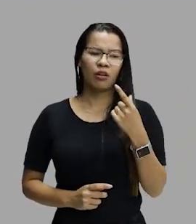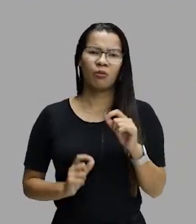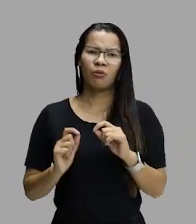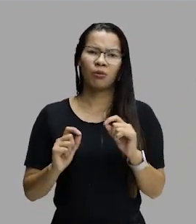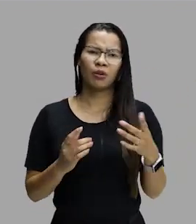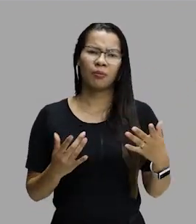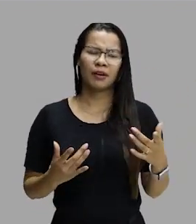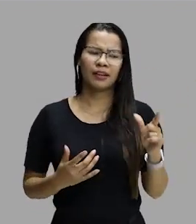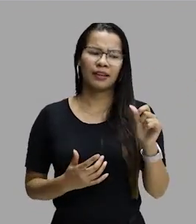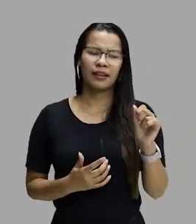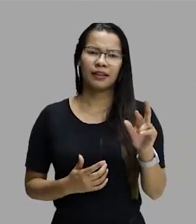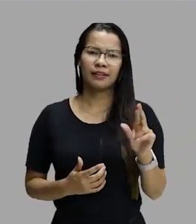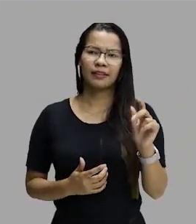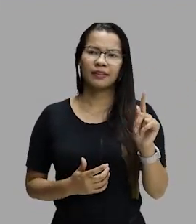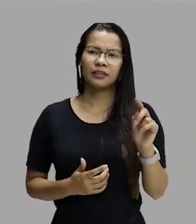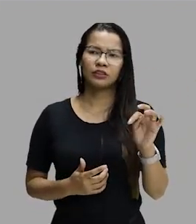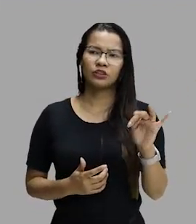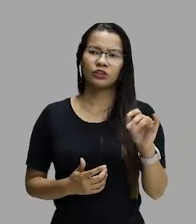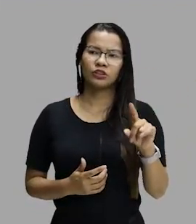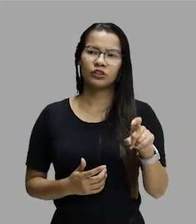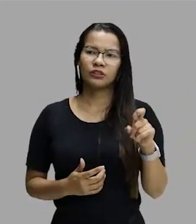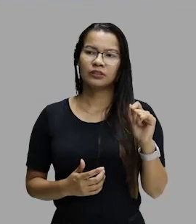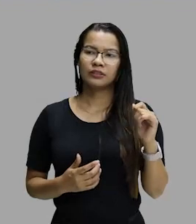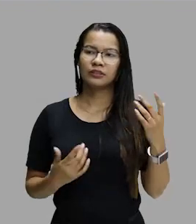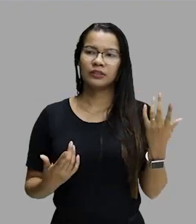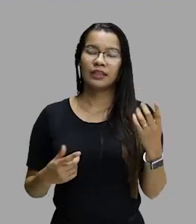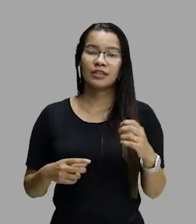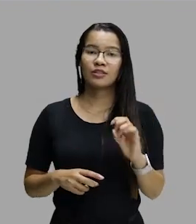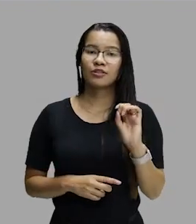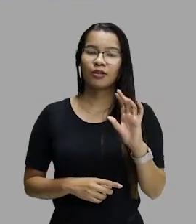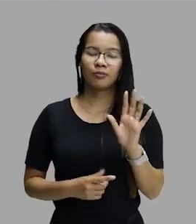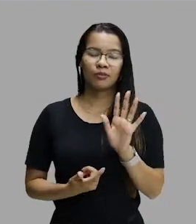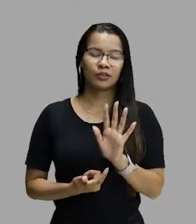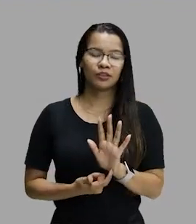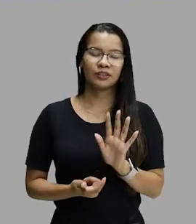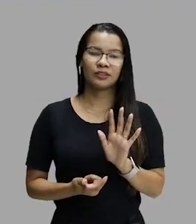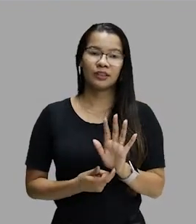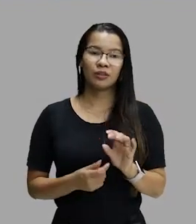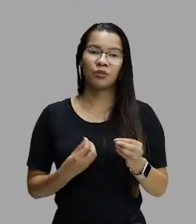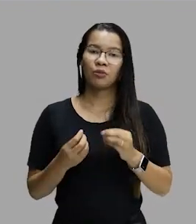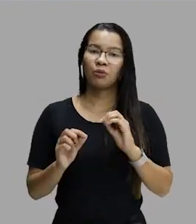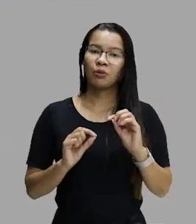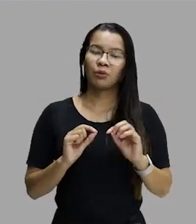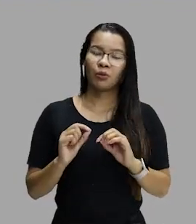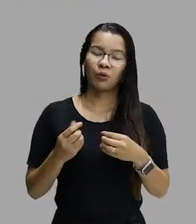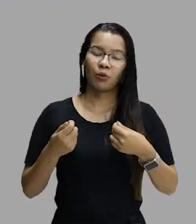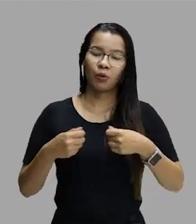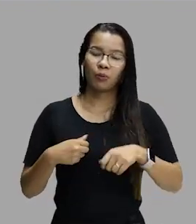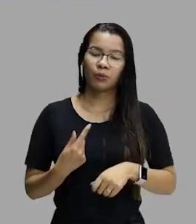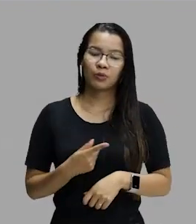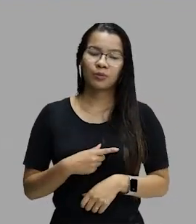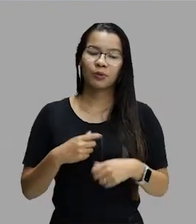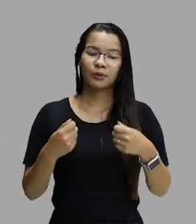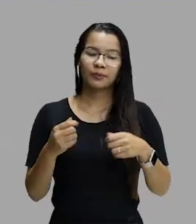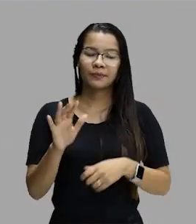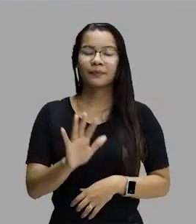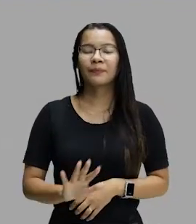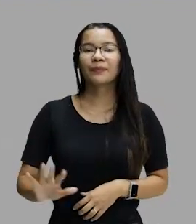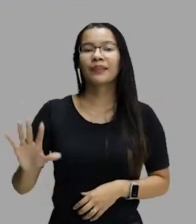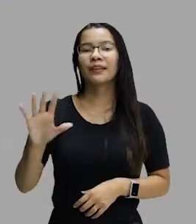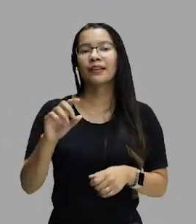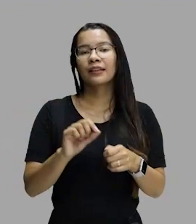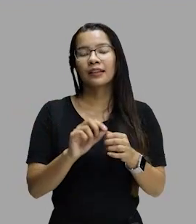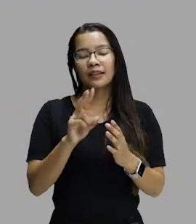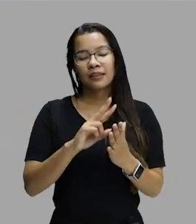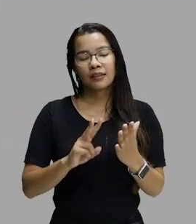Uma lagartixa? Lógico, isso não é verdade. Eu só estou mostrando para vocês como a gente pode se ambientar fazendo